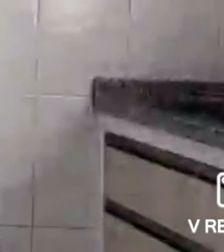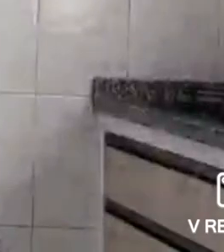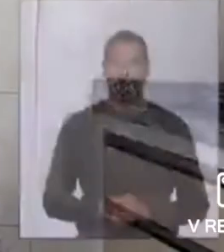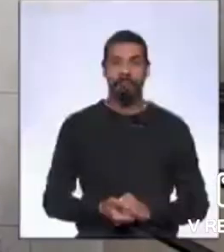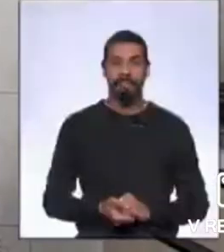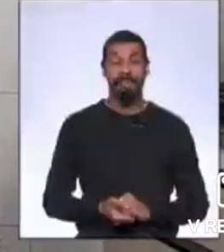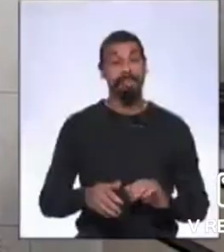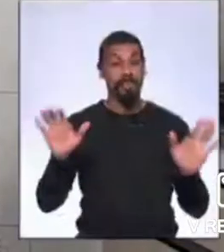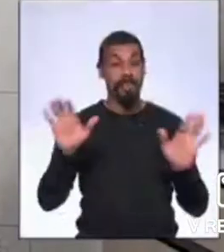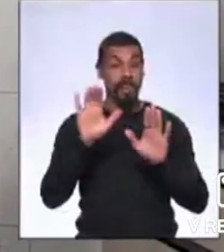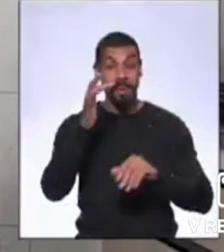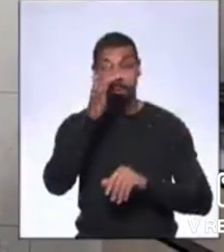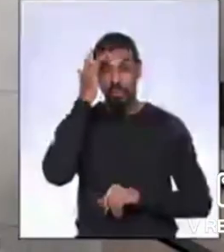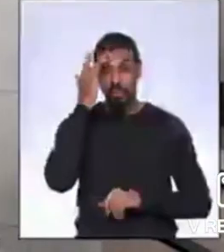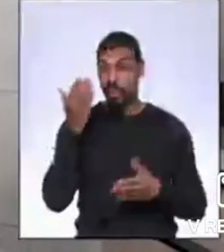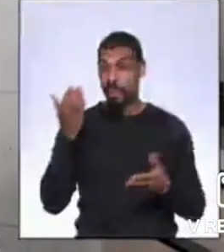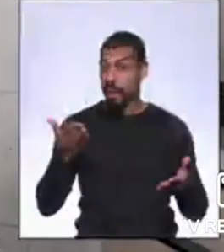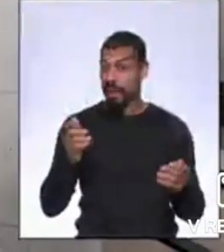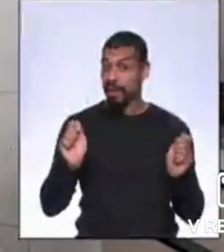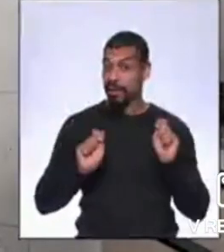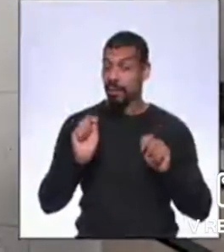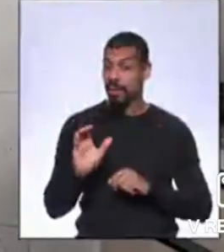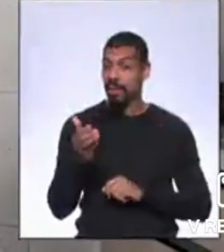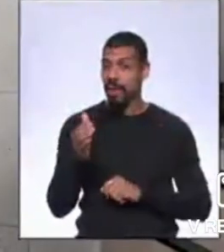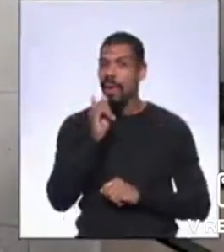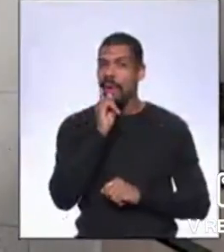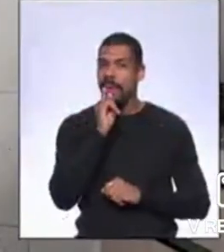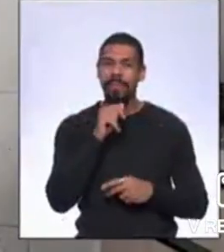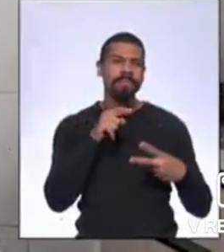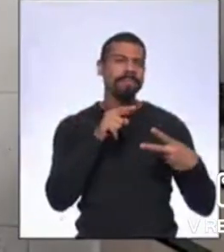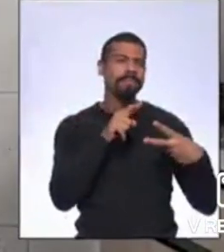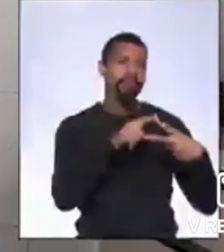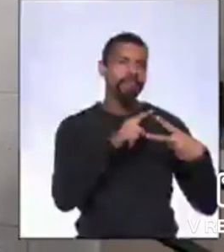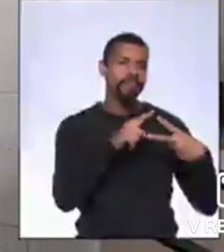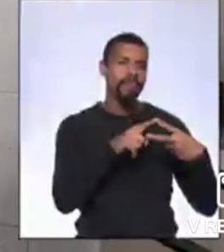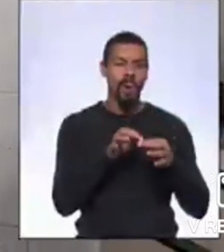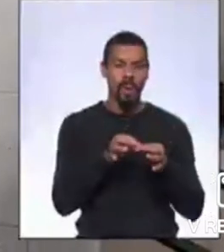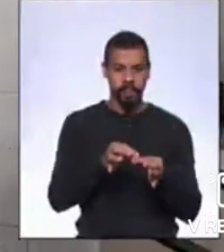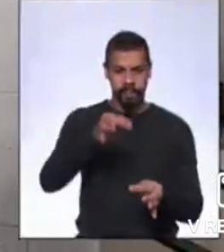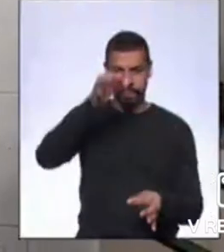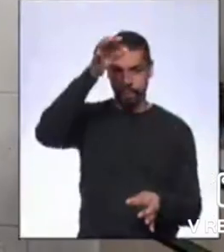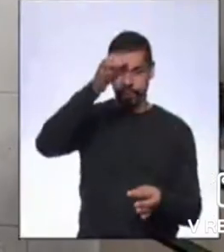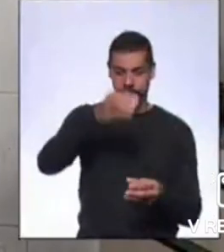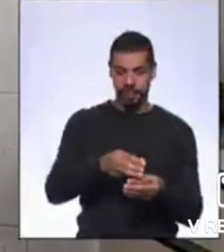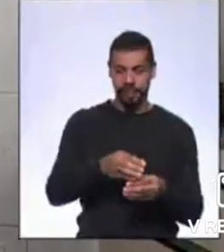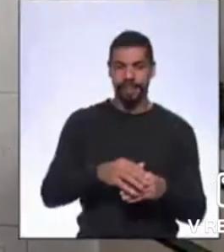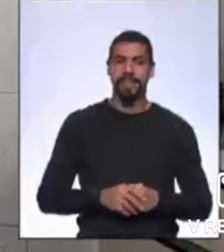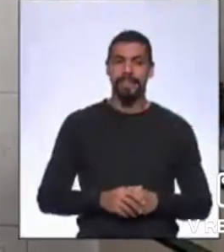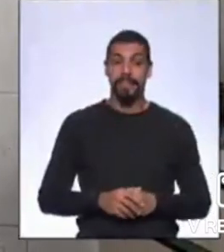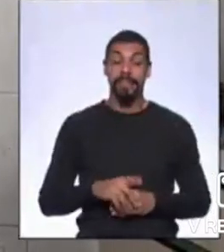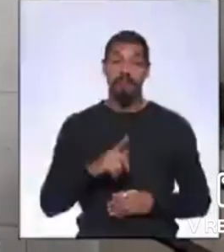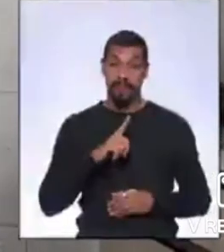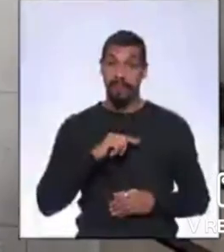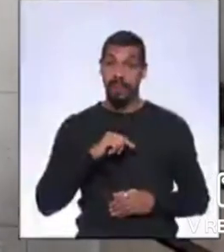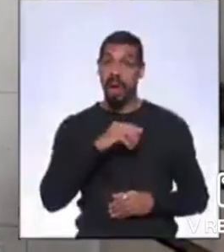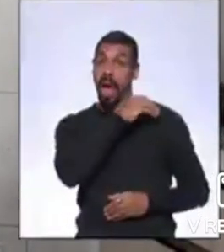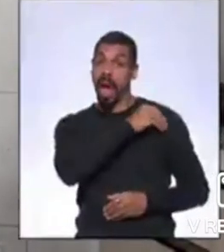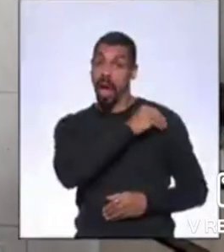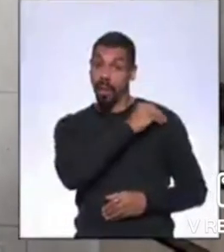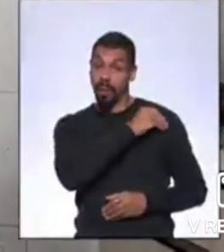Olá, pessoal! Para esse experimento, nós vamos usar uma proveta. A gente tem aqui uma quantidade de